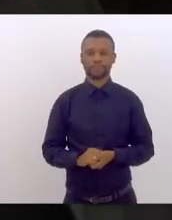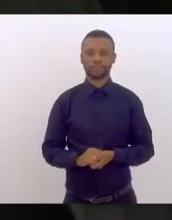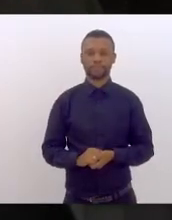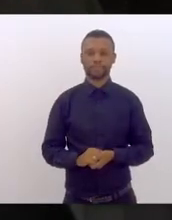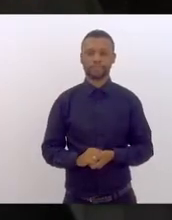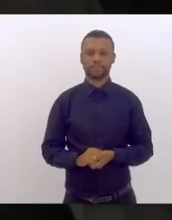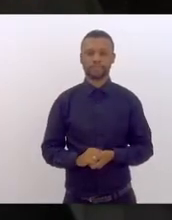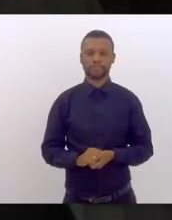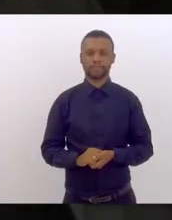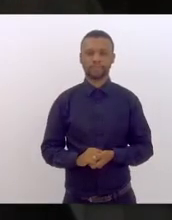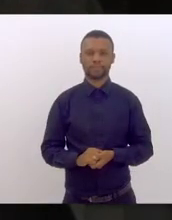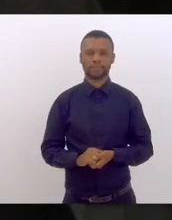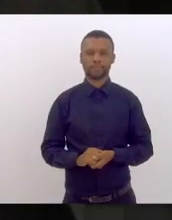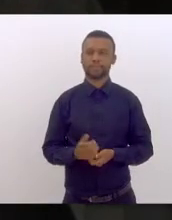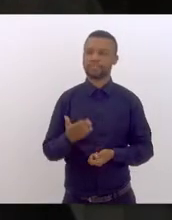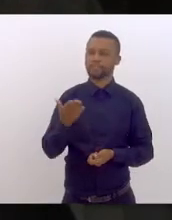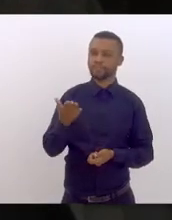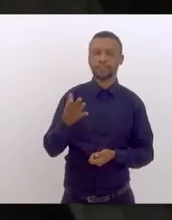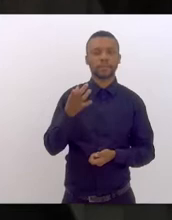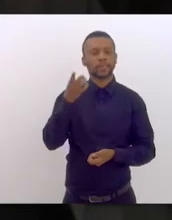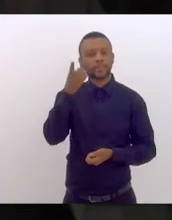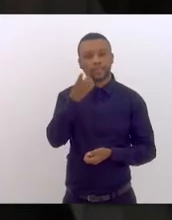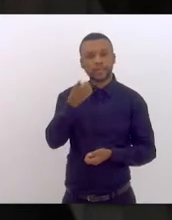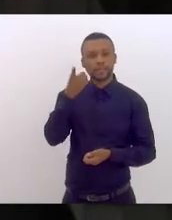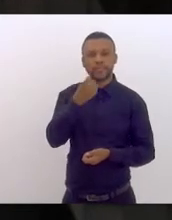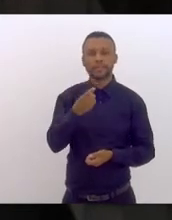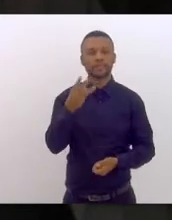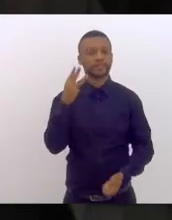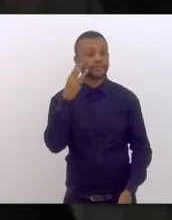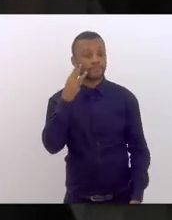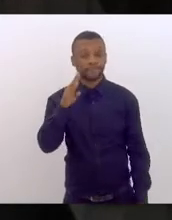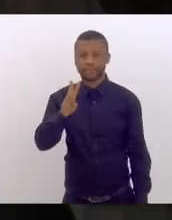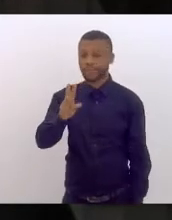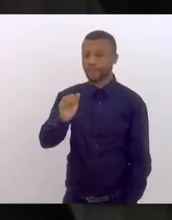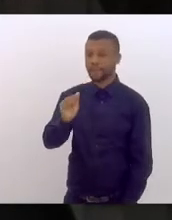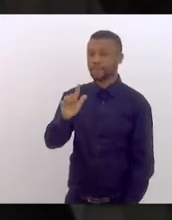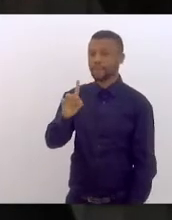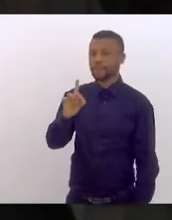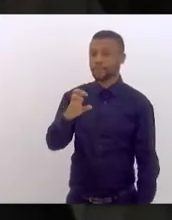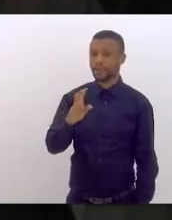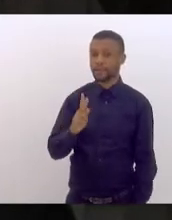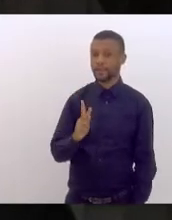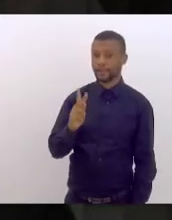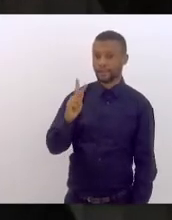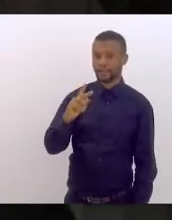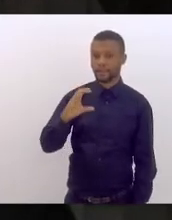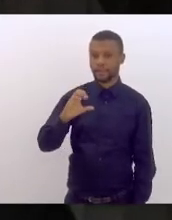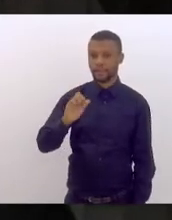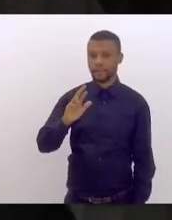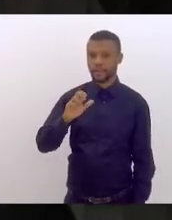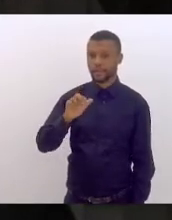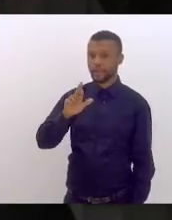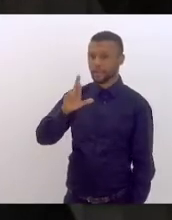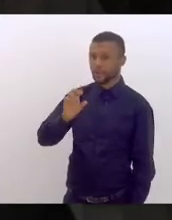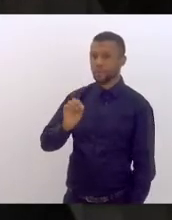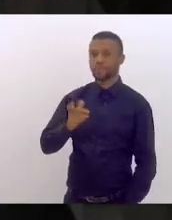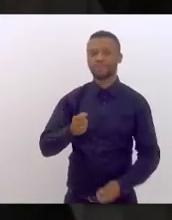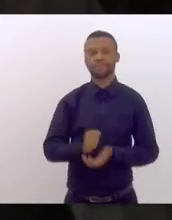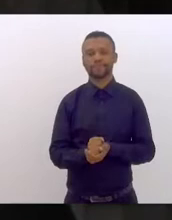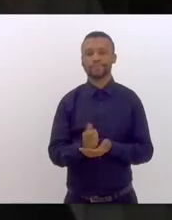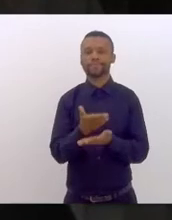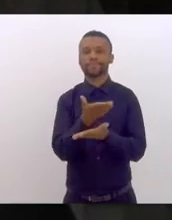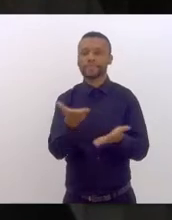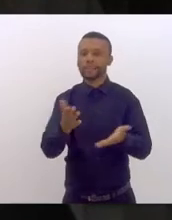é só Deputado waldeck Carneiro senhoras e senhores